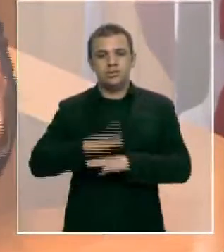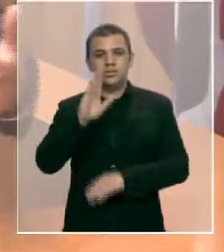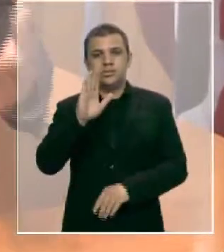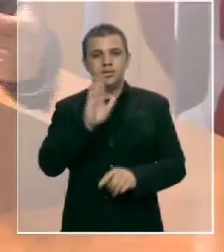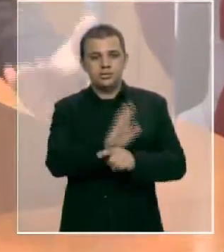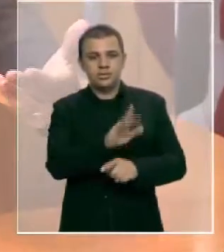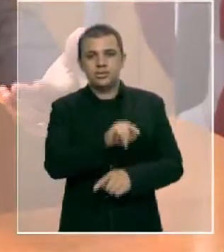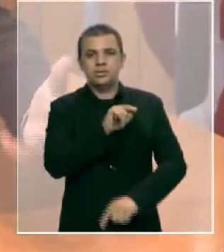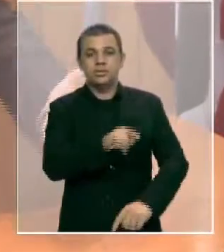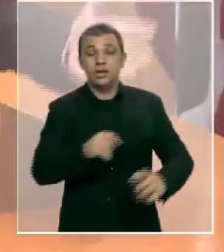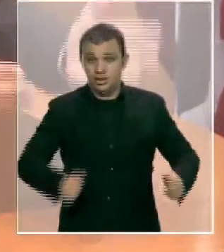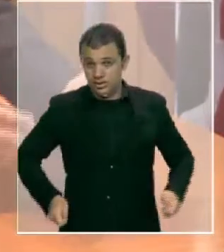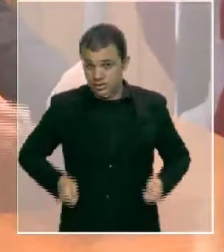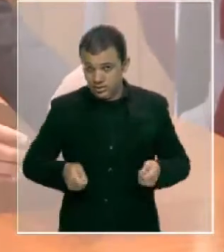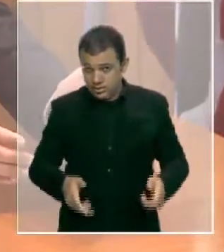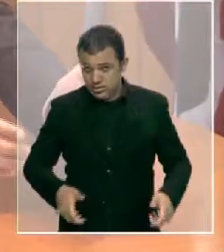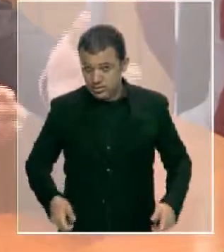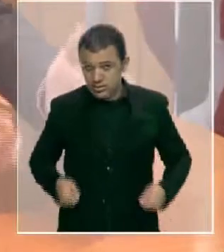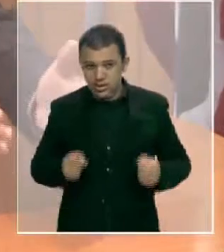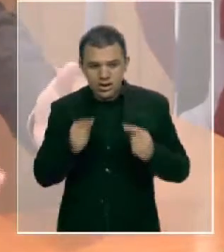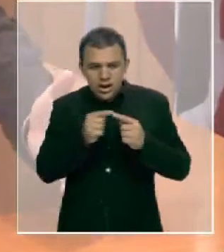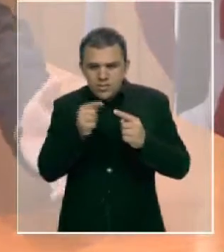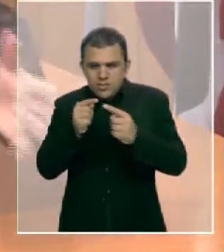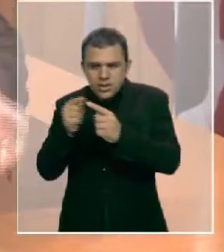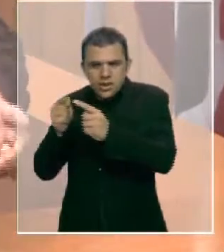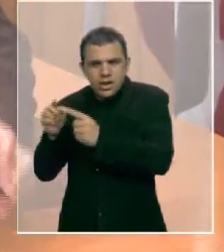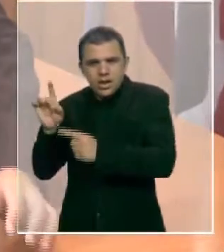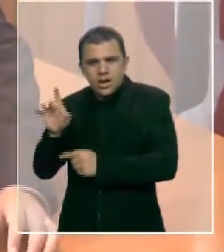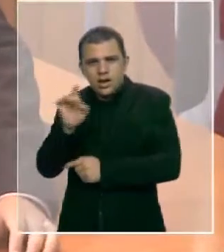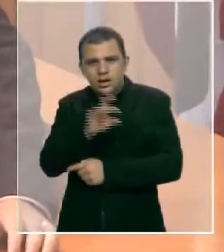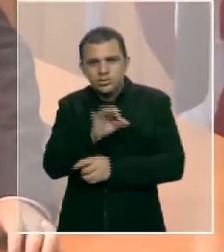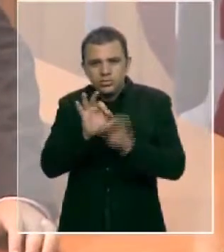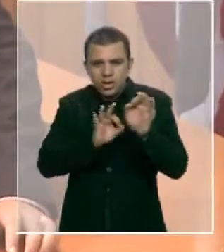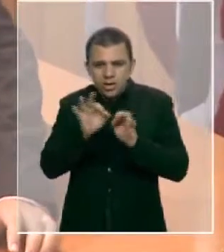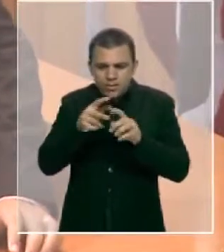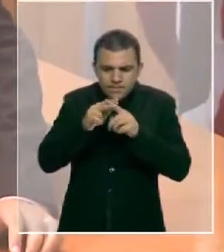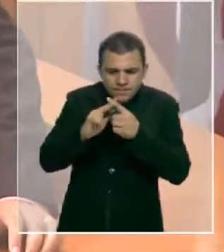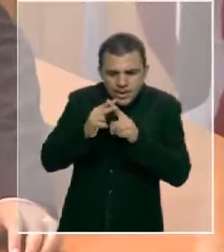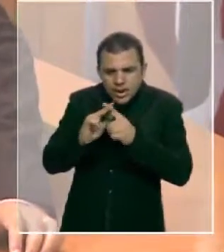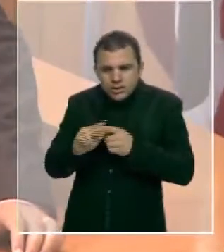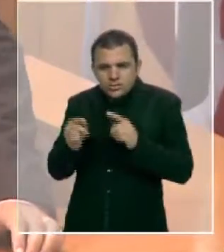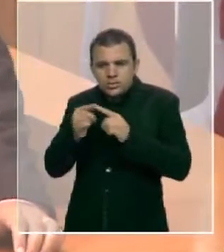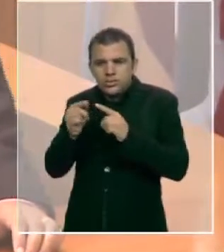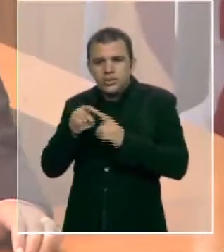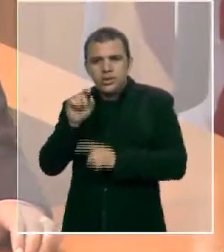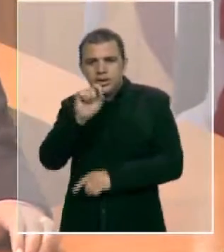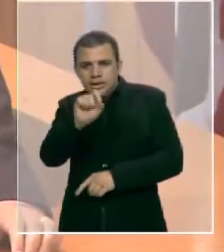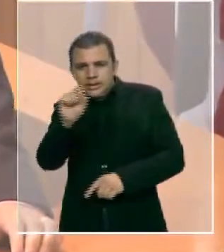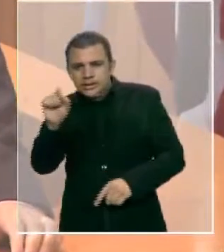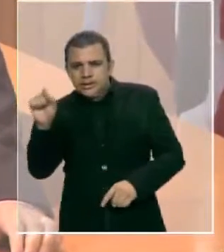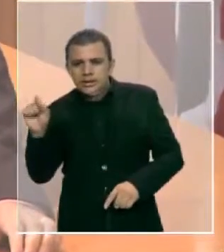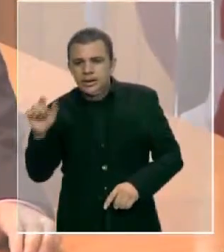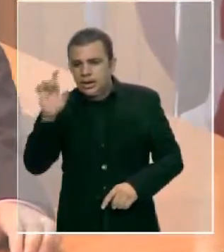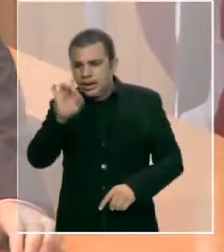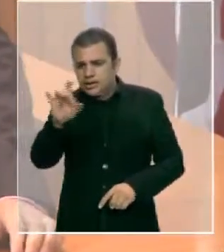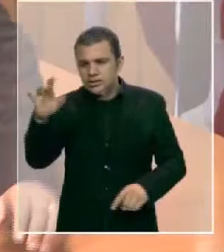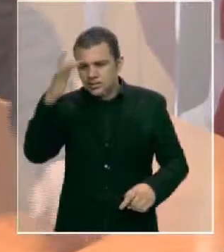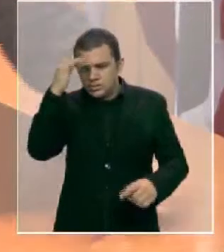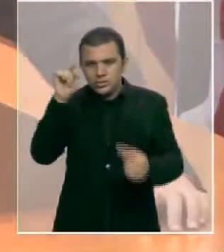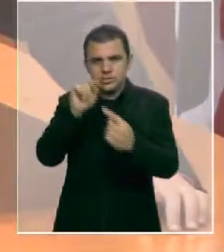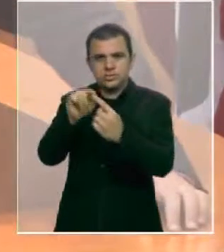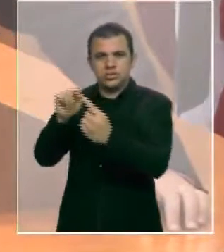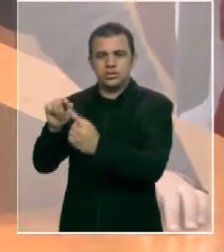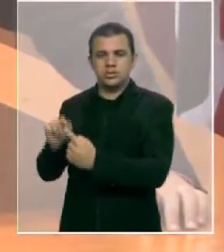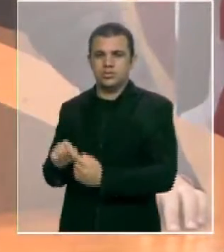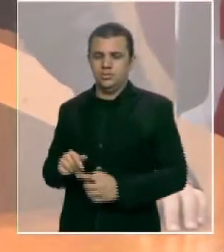são próprias para cada atleta, é medida para cada atleta, é fabricada especificamente para cada atleta.